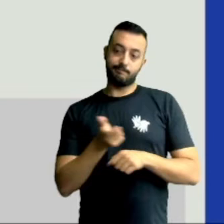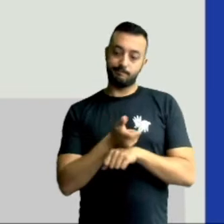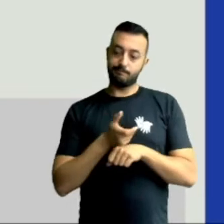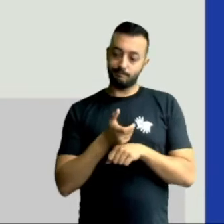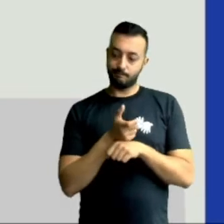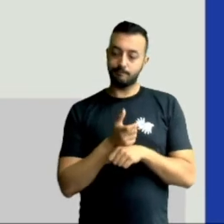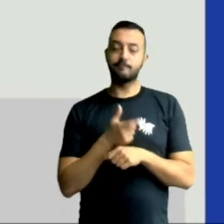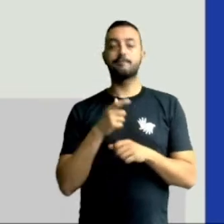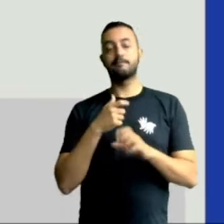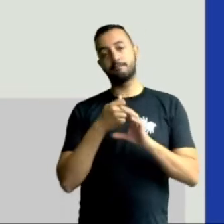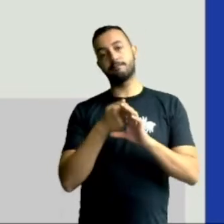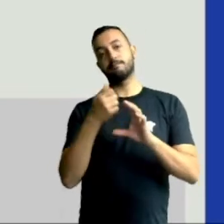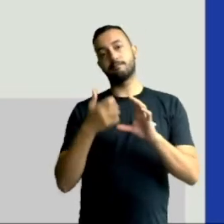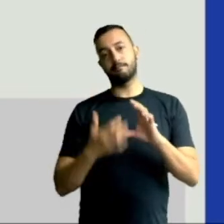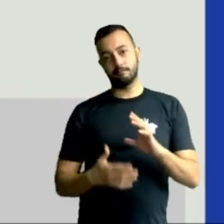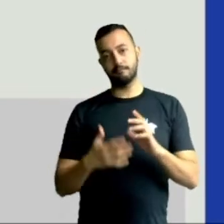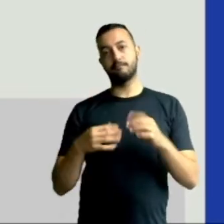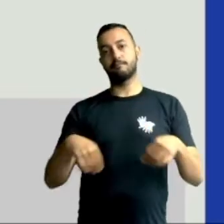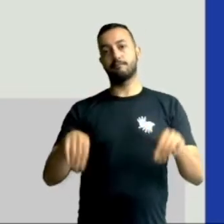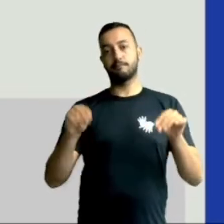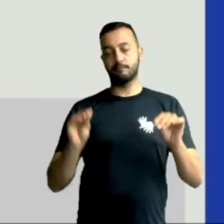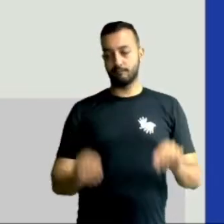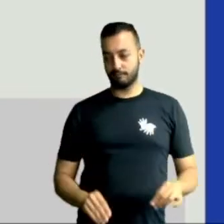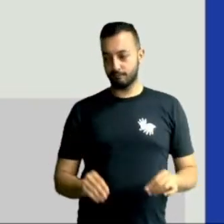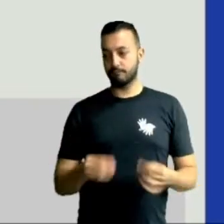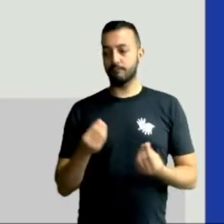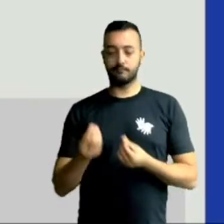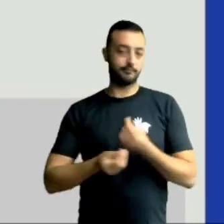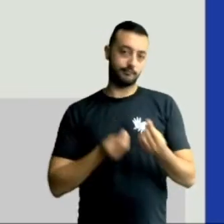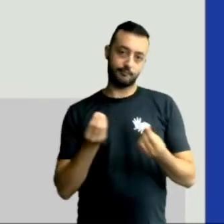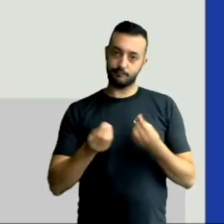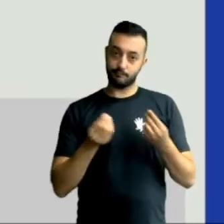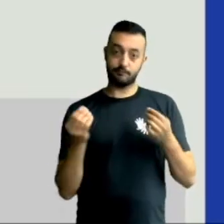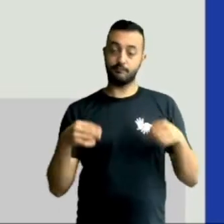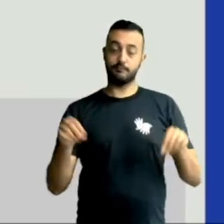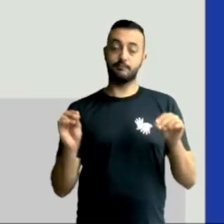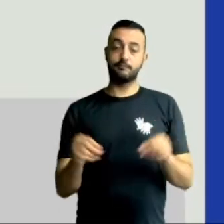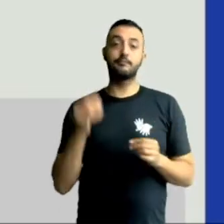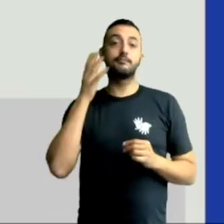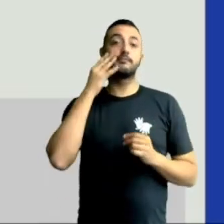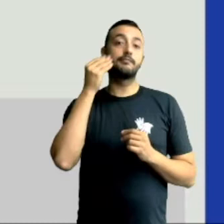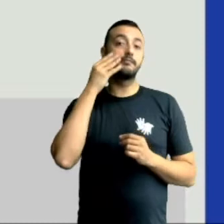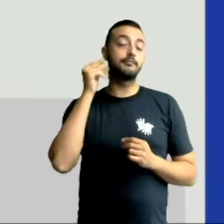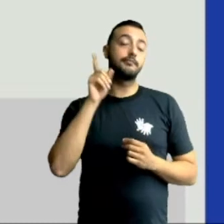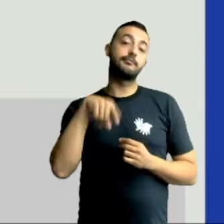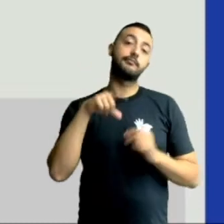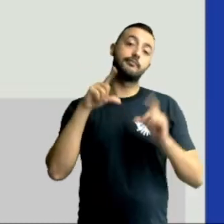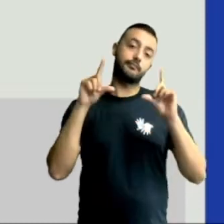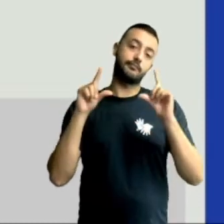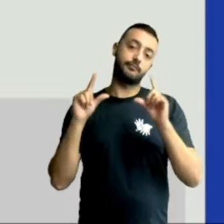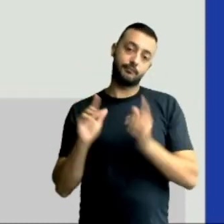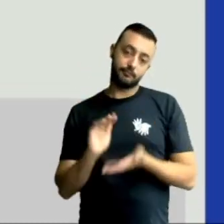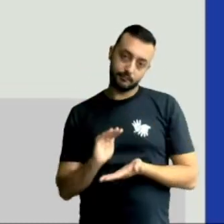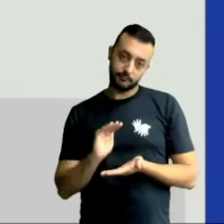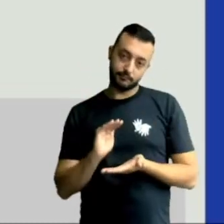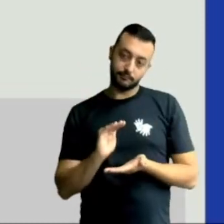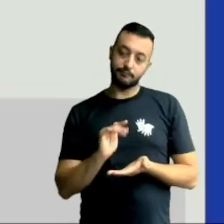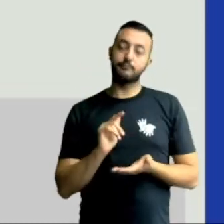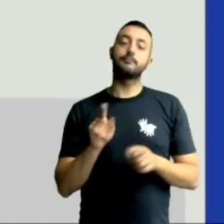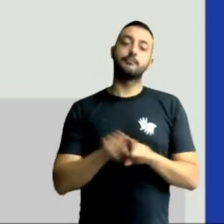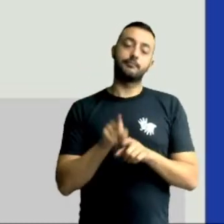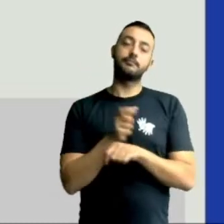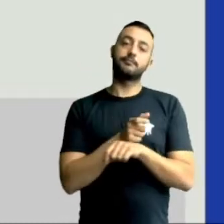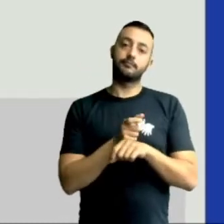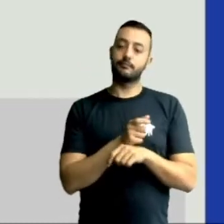está aí caracterizando o lençol, dizendo como esse lençol é. O gato é pequeno, então pequeno também é adjetivo.